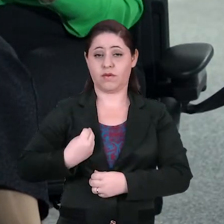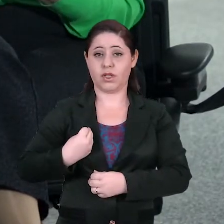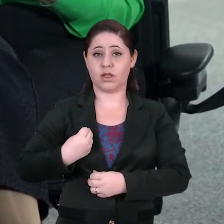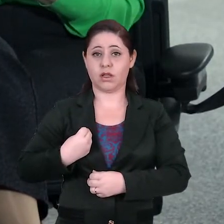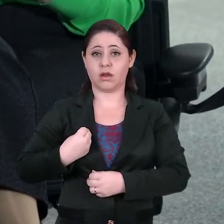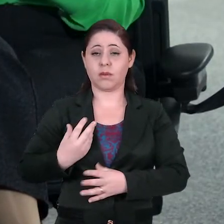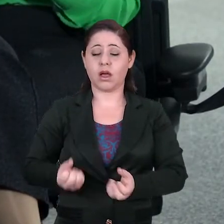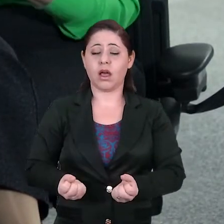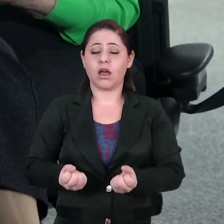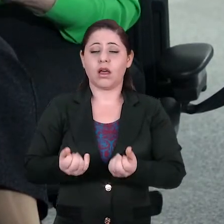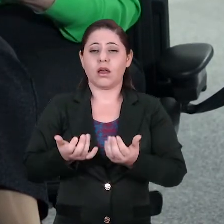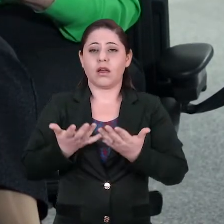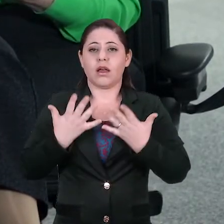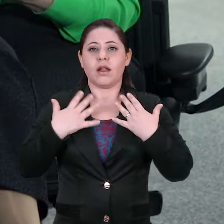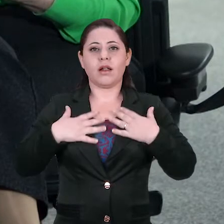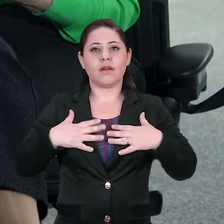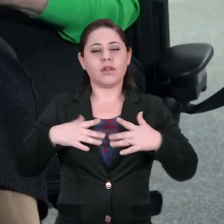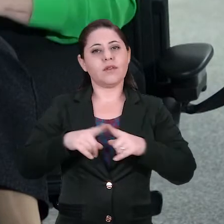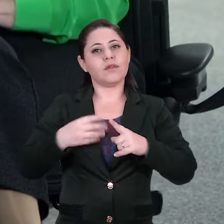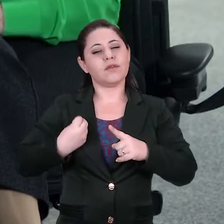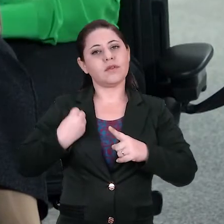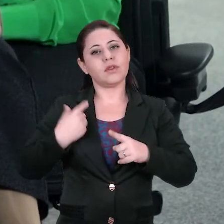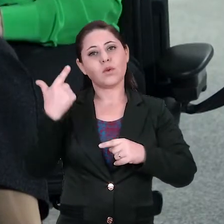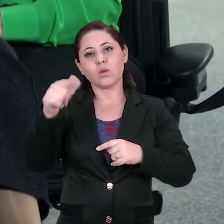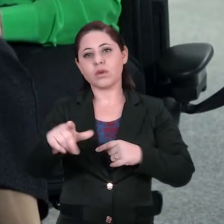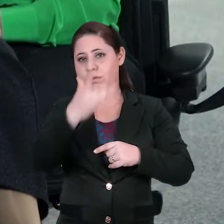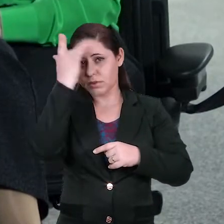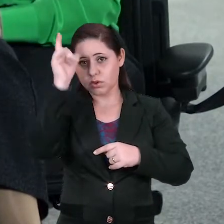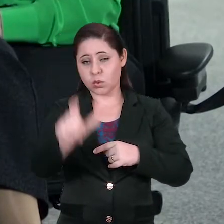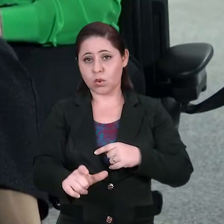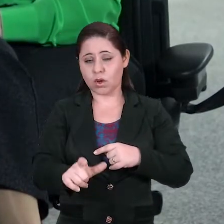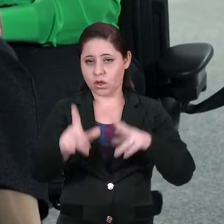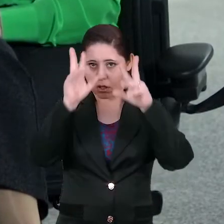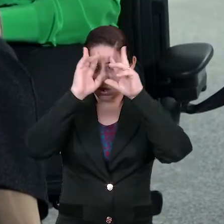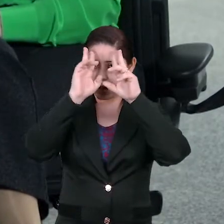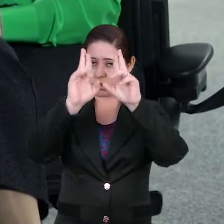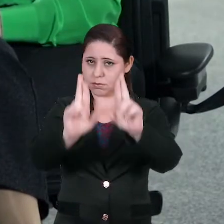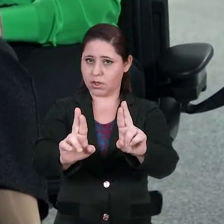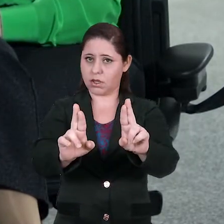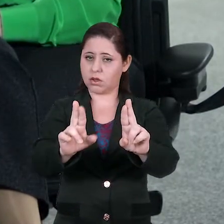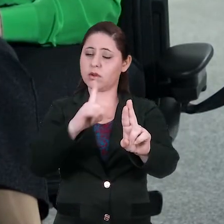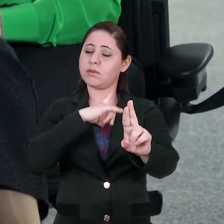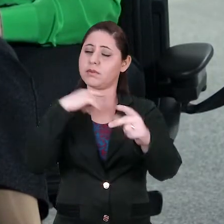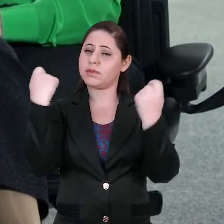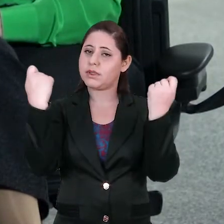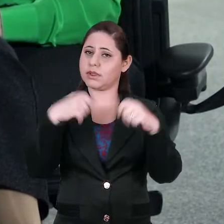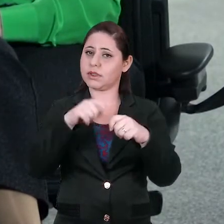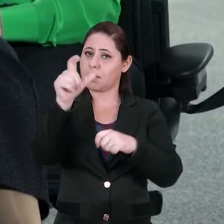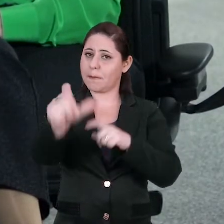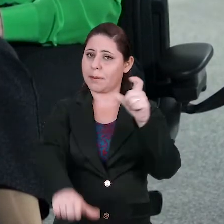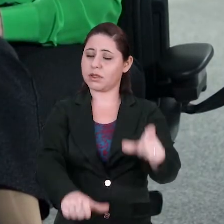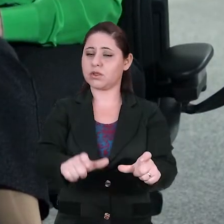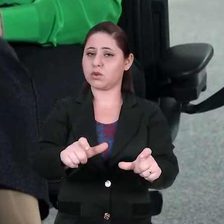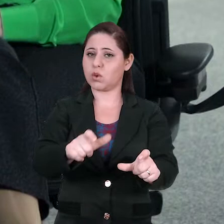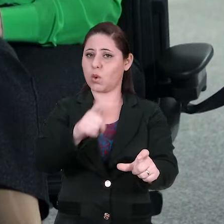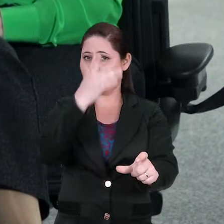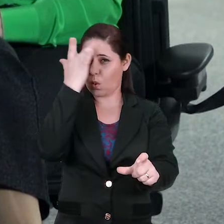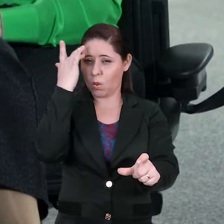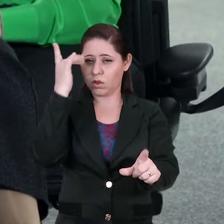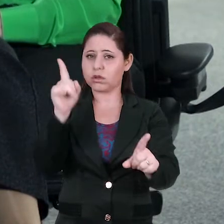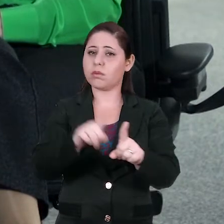mais leve e das vidas das pessoas também. E o respeito que tem que ter com o semelhante.